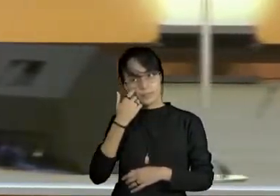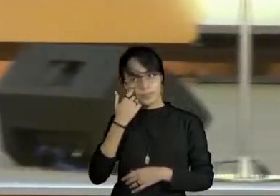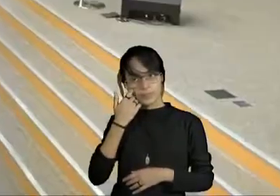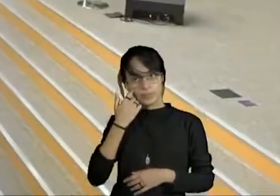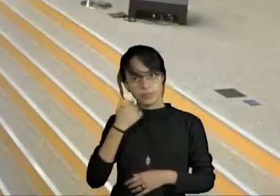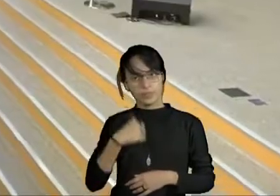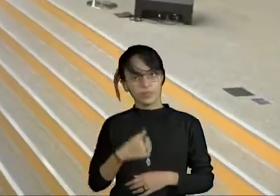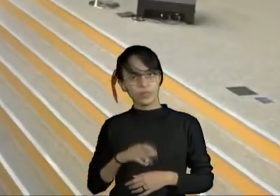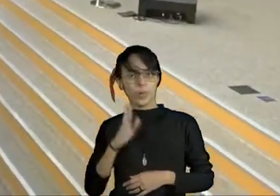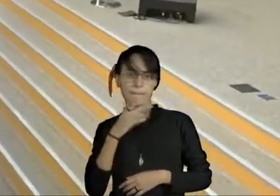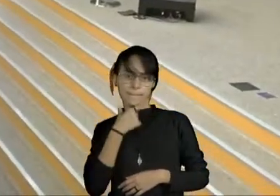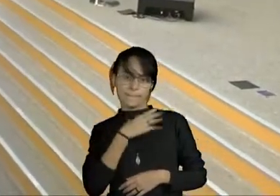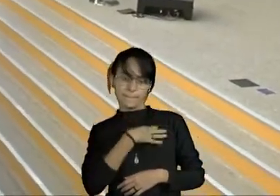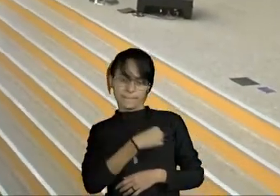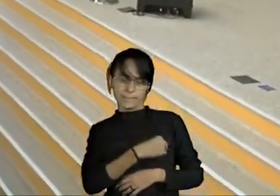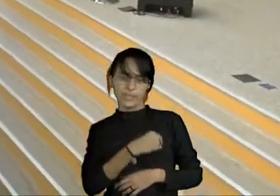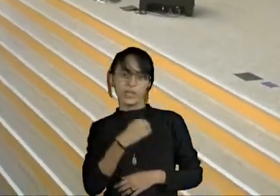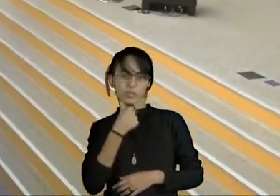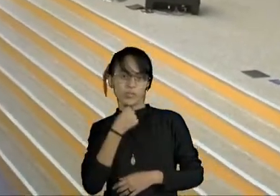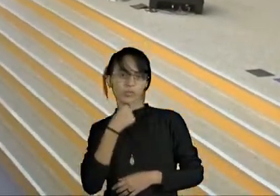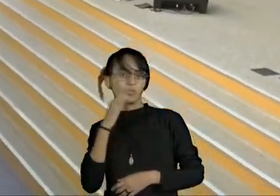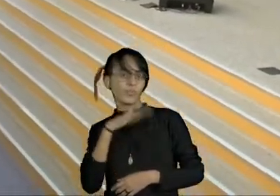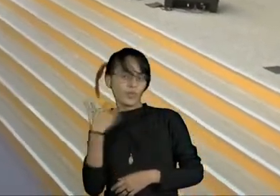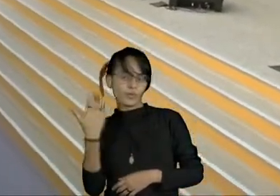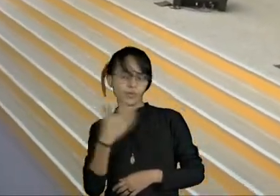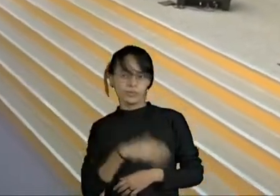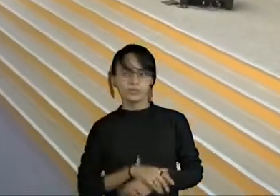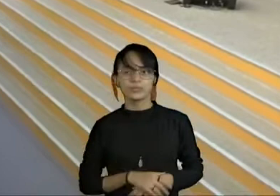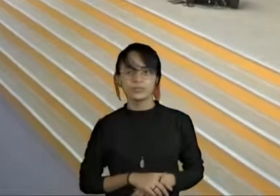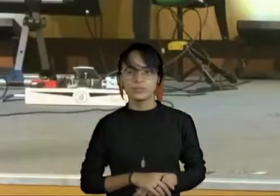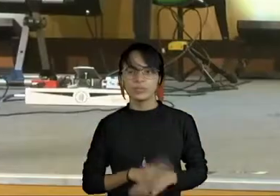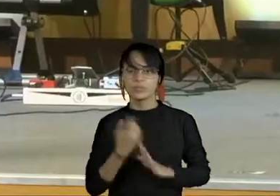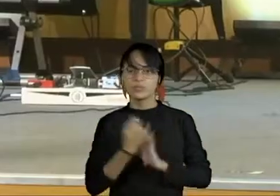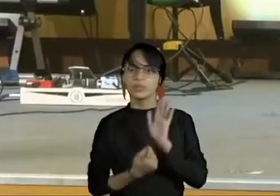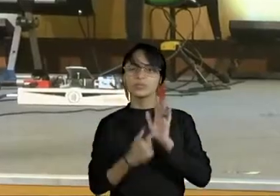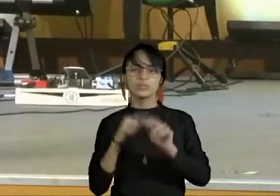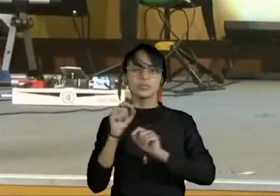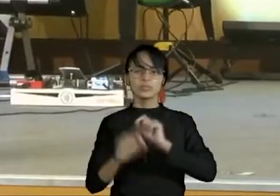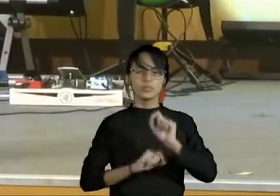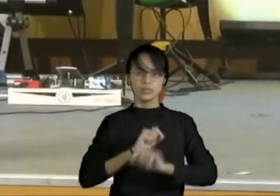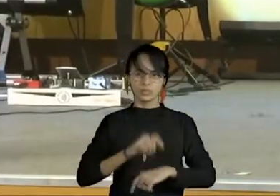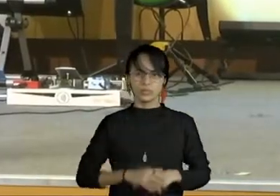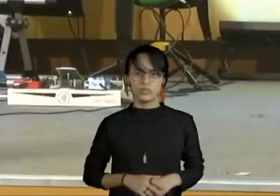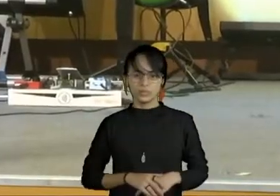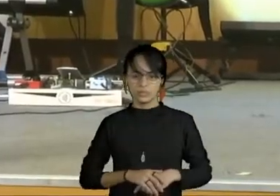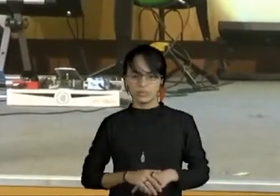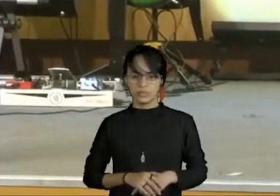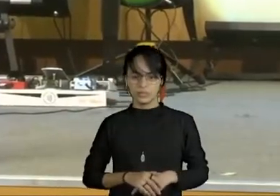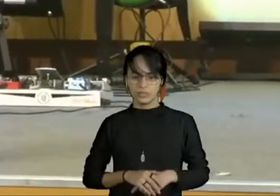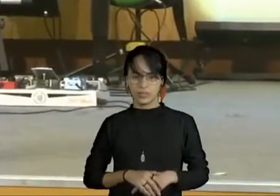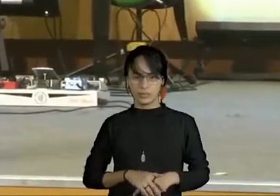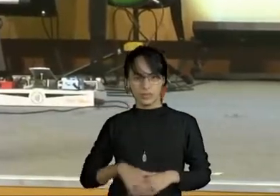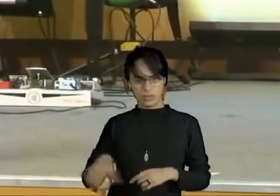o menino morreu. Aí o que o texto diz sobre isso? Que ela pega